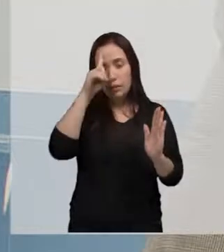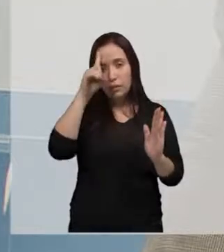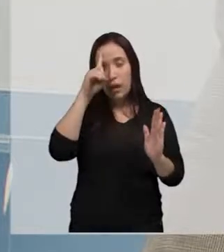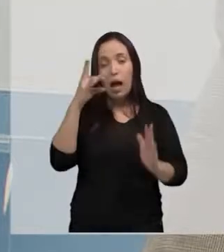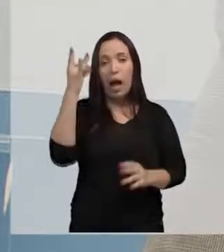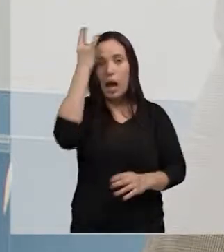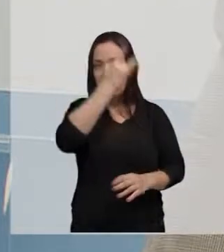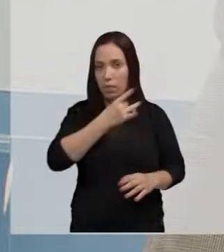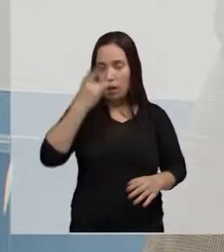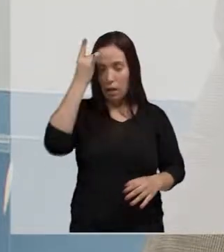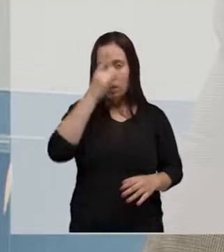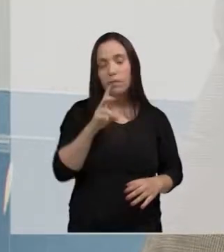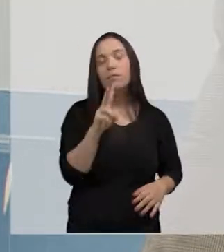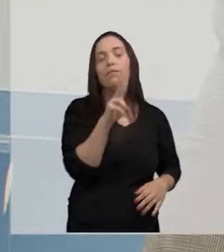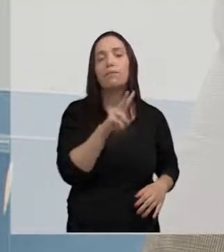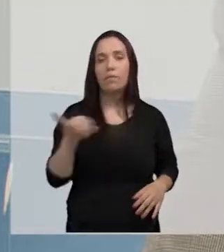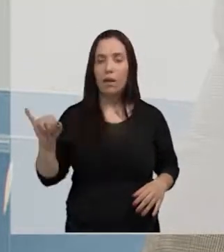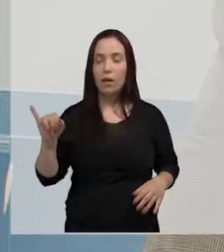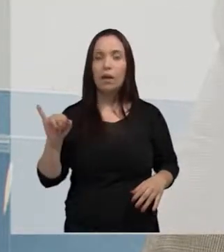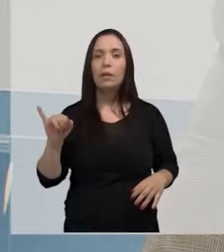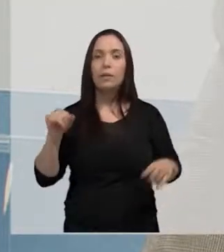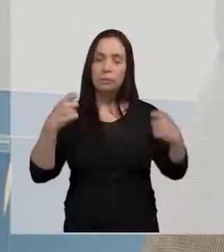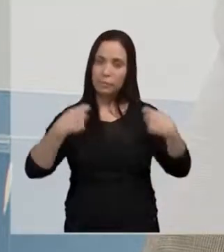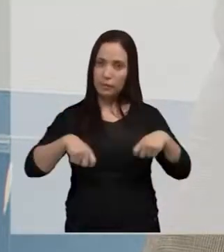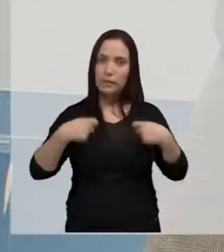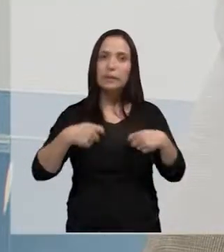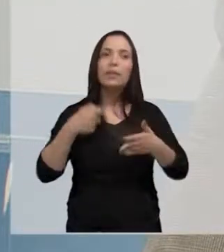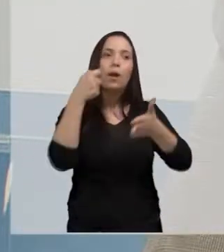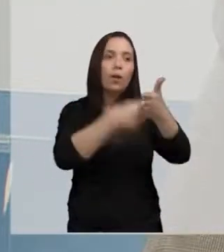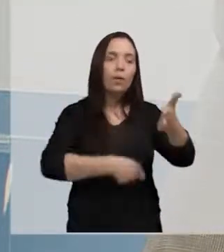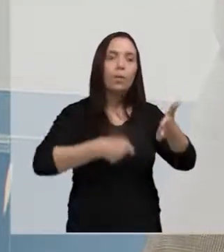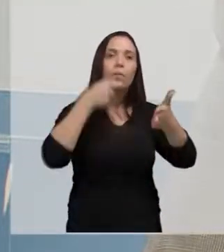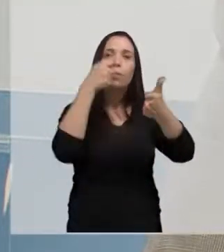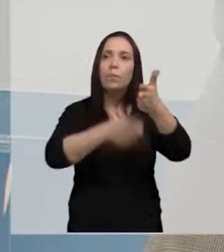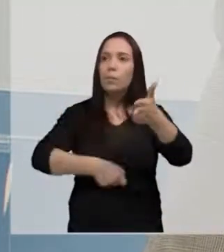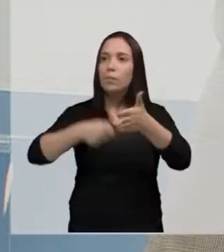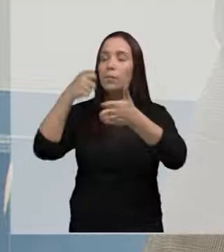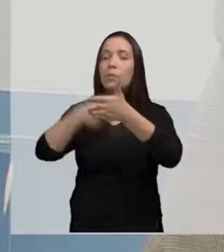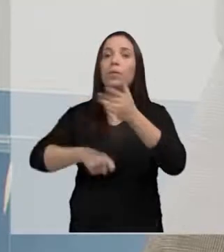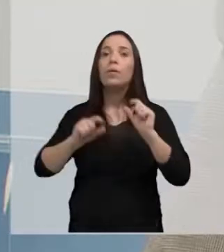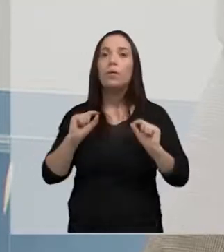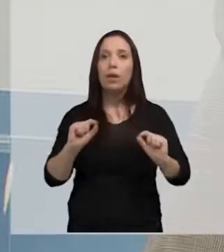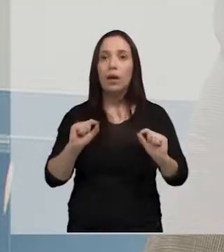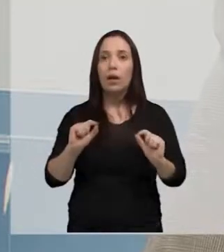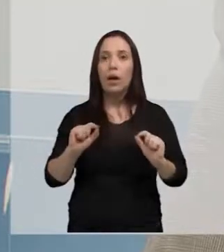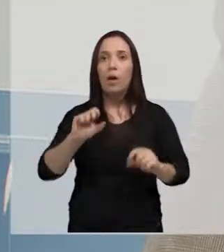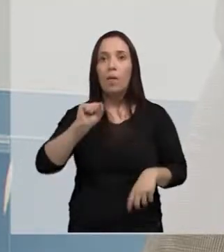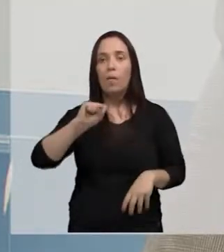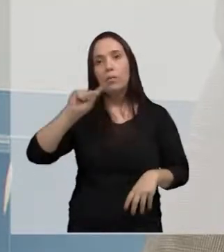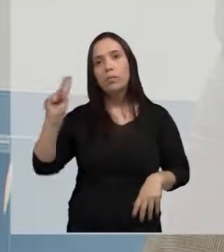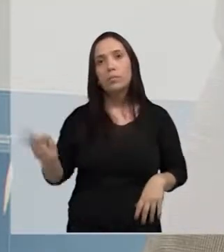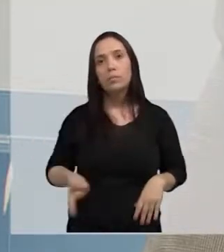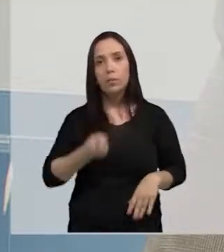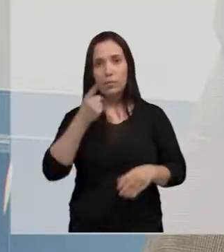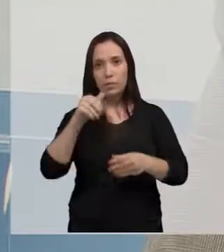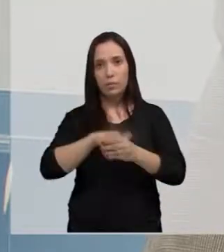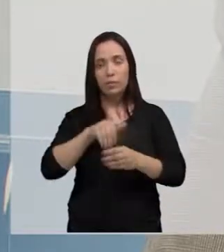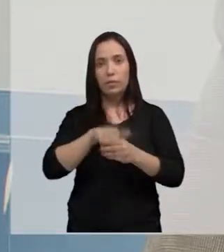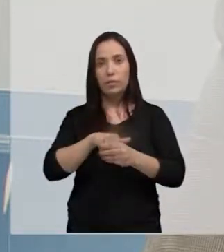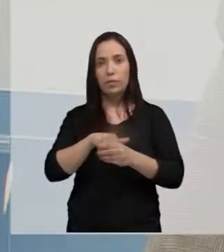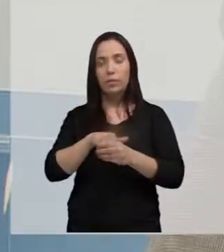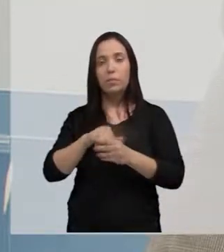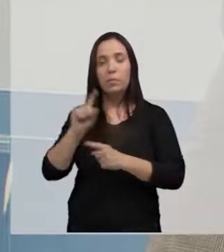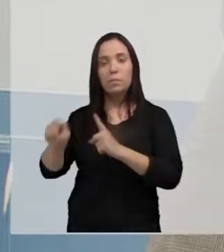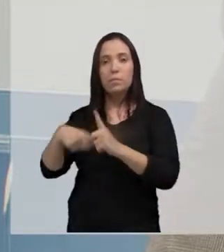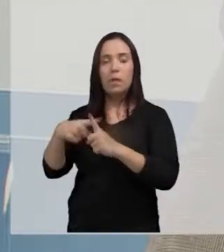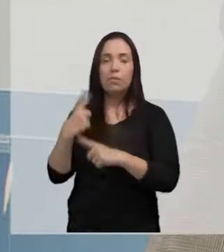Haddad vai ter que tirar esses 16 milhões de votos. Não, basta ele tirar 8, né? 8 milhões de votos. E mais um.